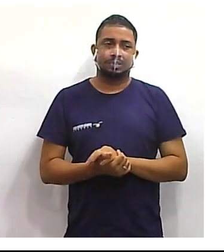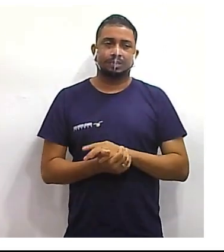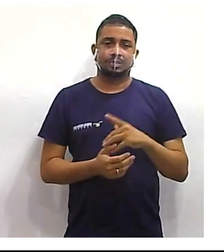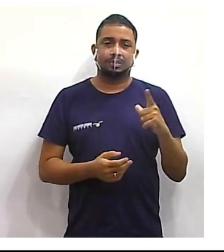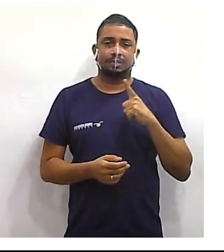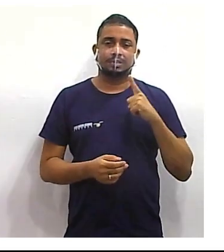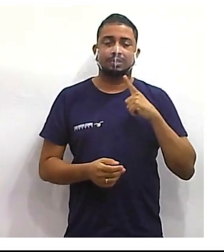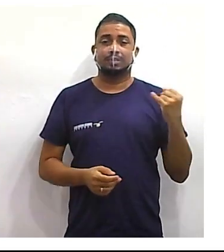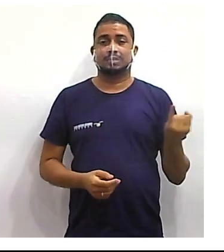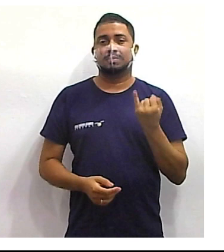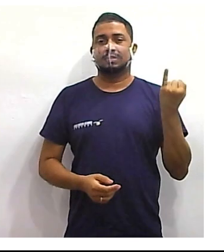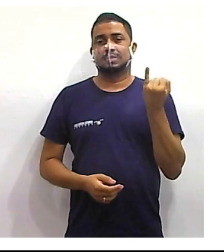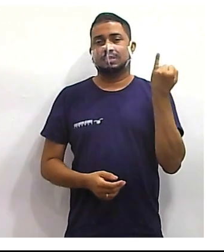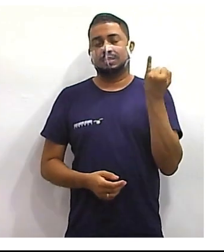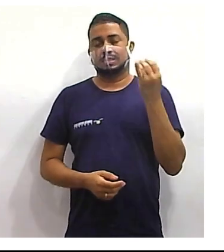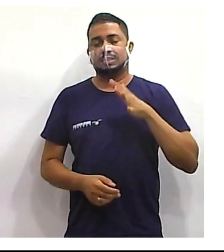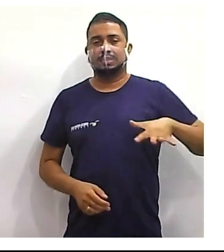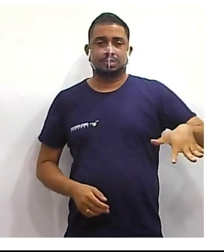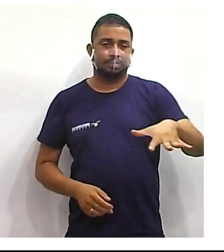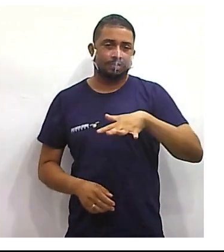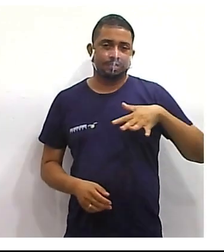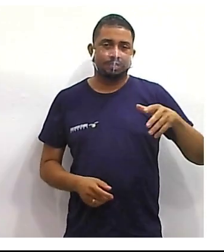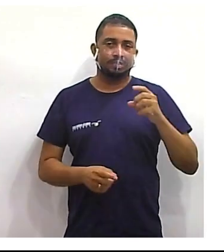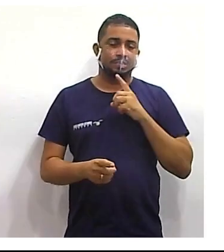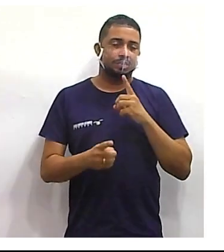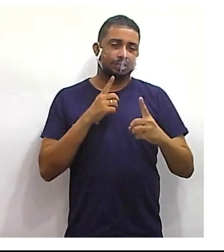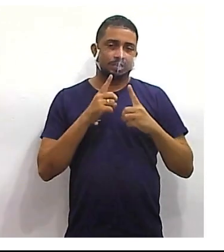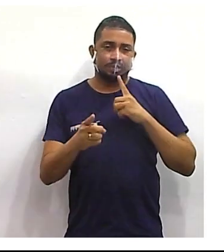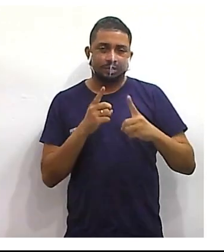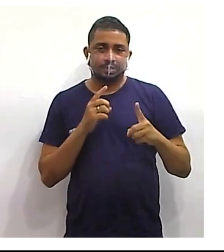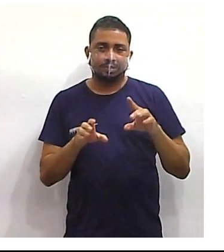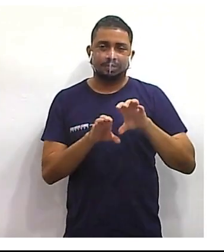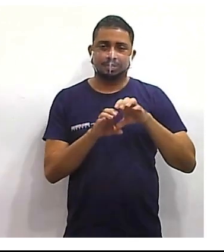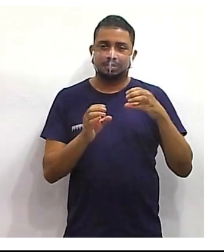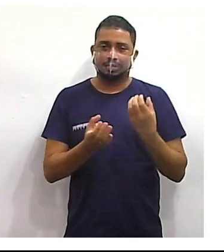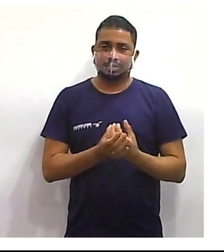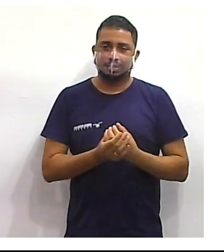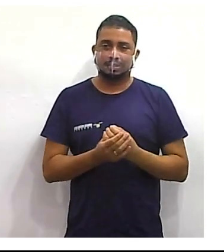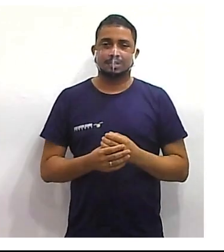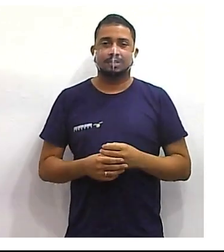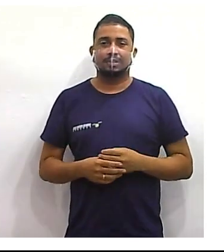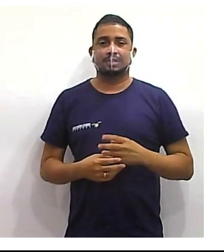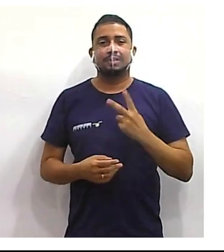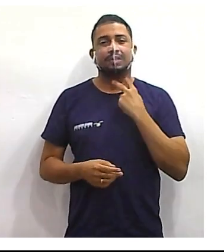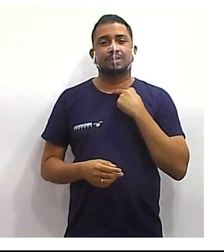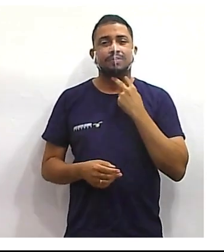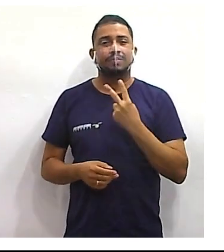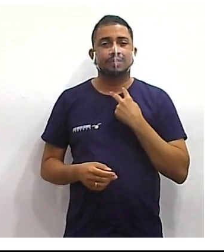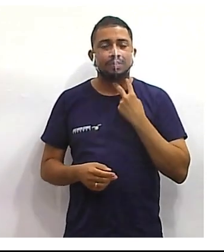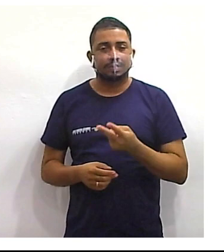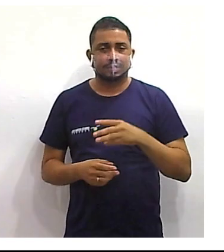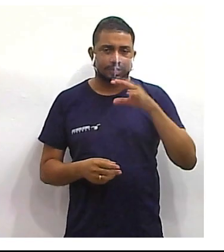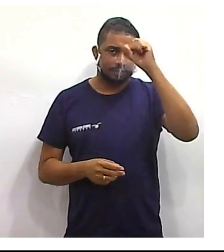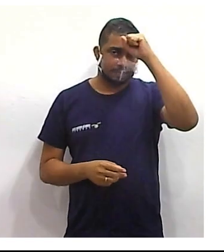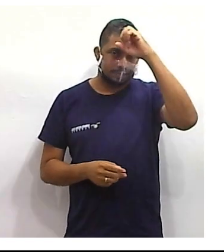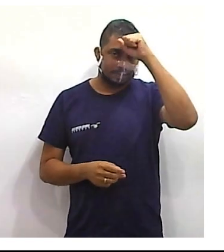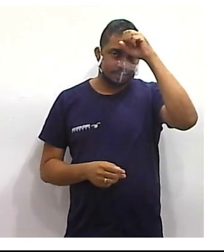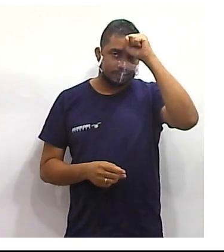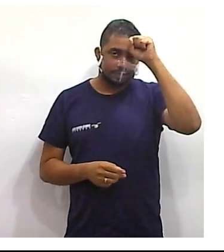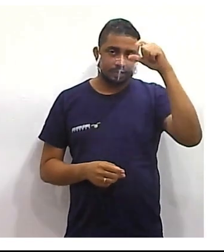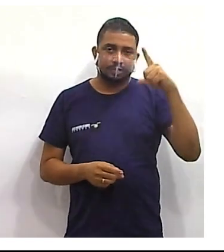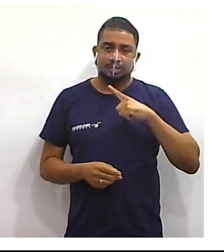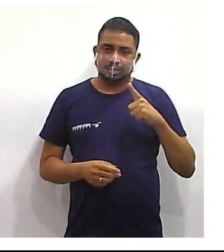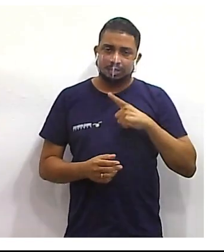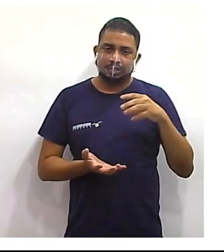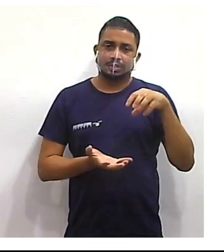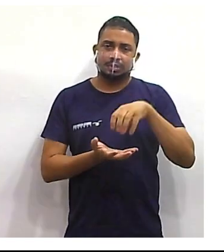assim da importância, né, desse espaço de diálogo com a comunidade, a voz dos estudantes, a aprendizagem, que tem que ser esse